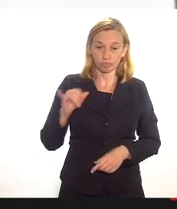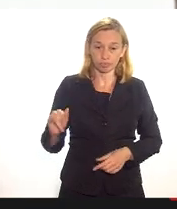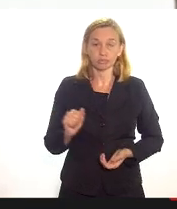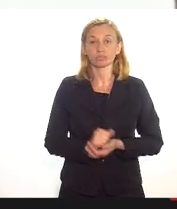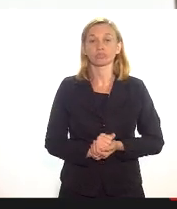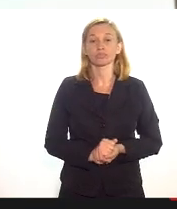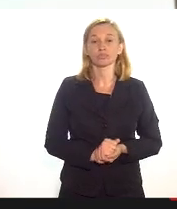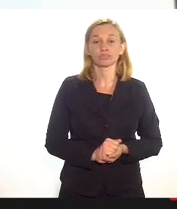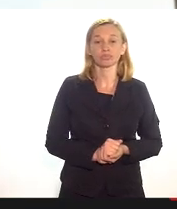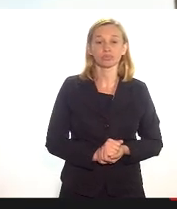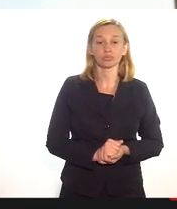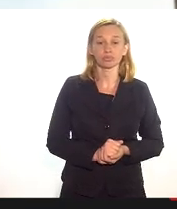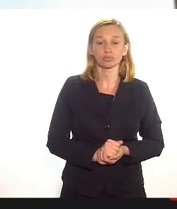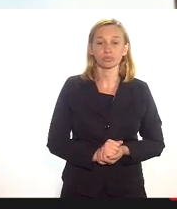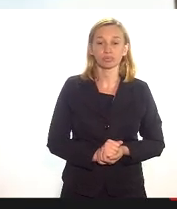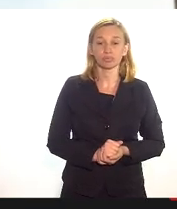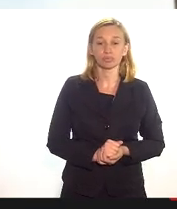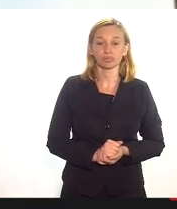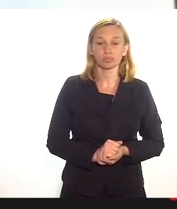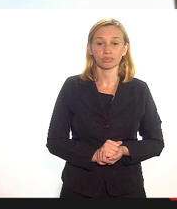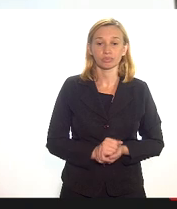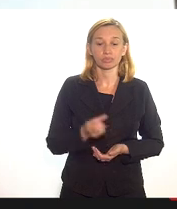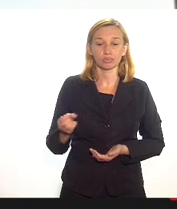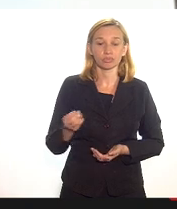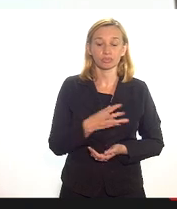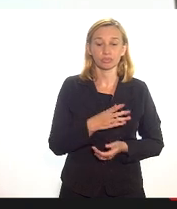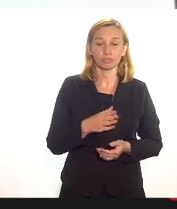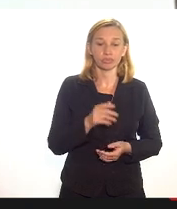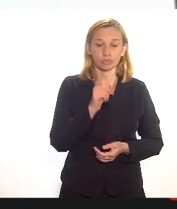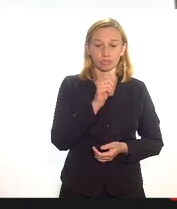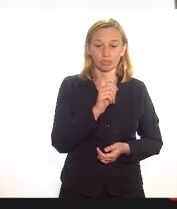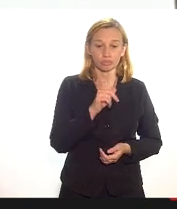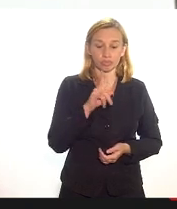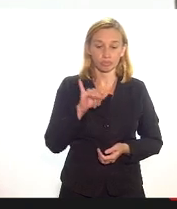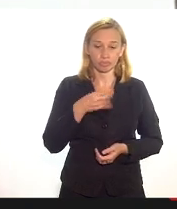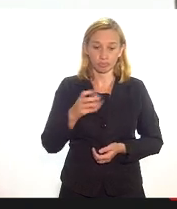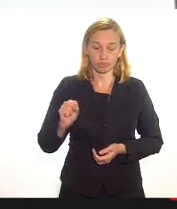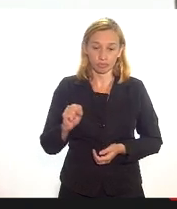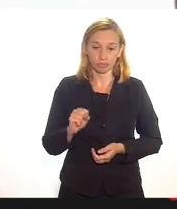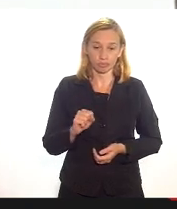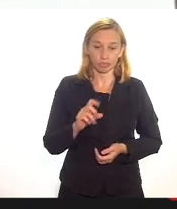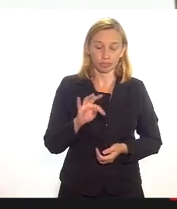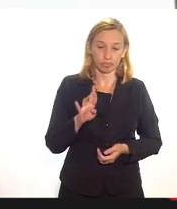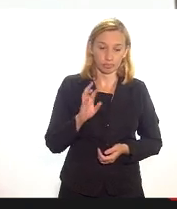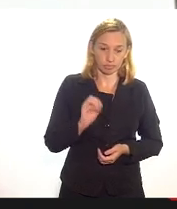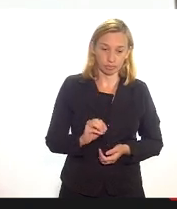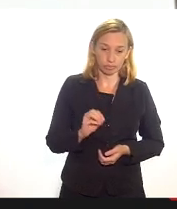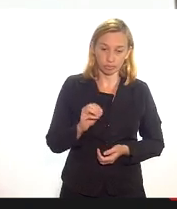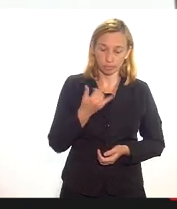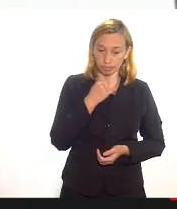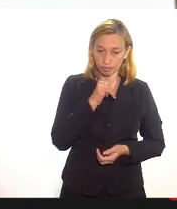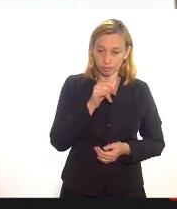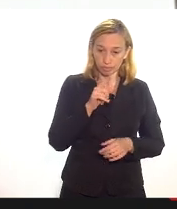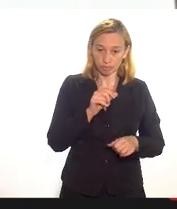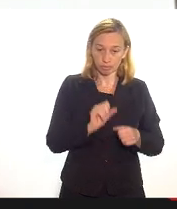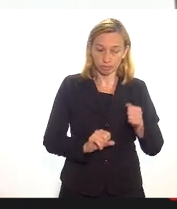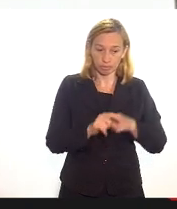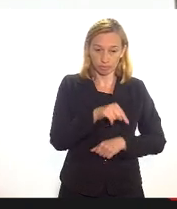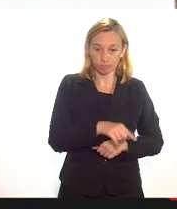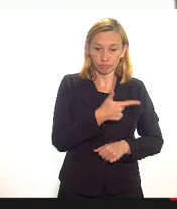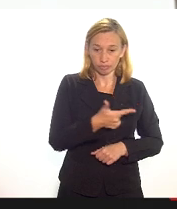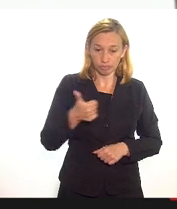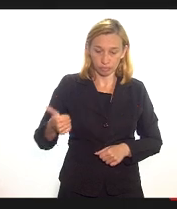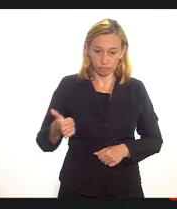na pauta dessa semana, a nova licitação de termoelétricas, que vai ser feita agora em